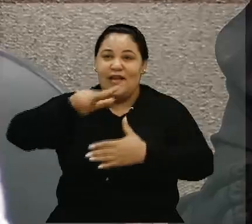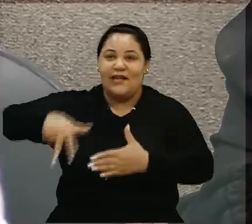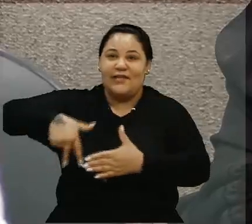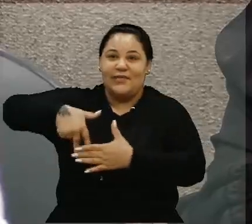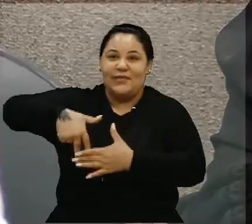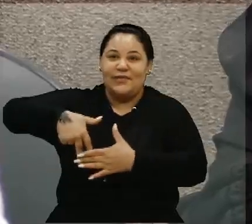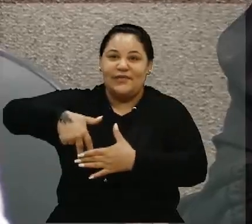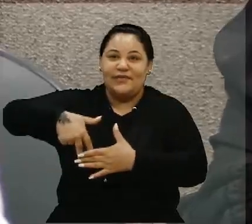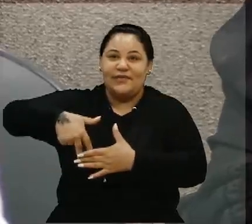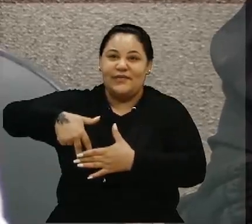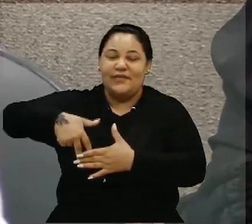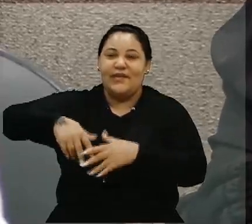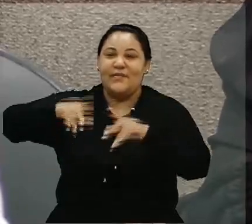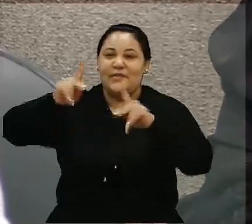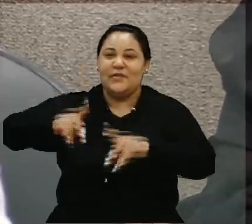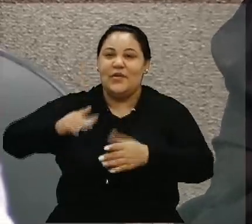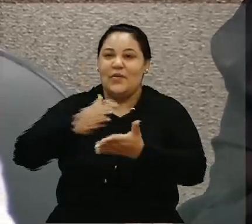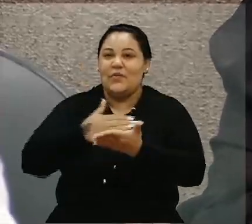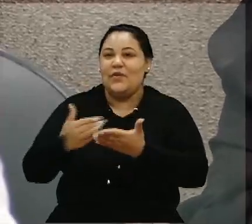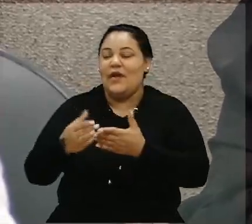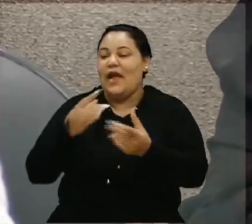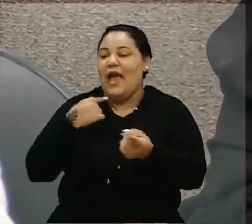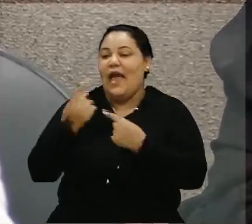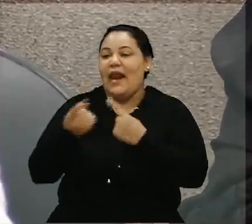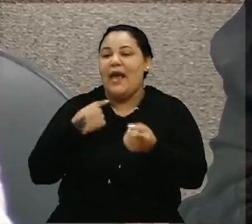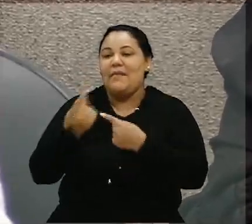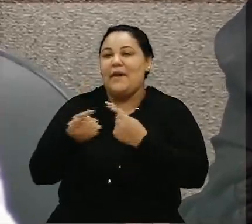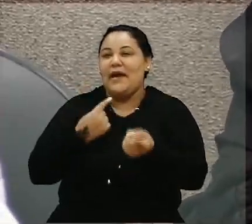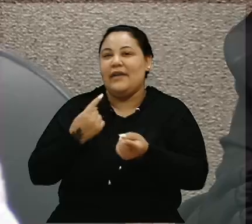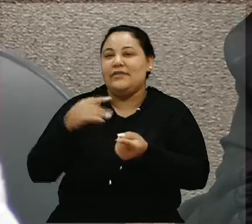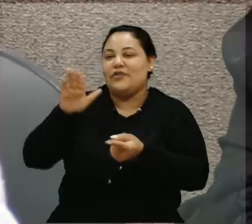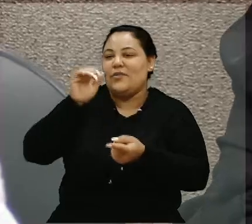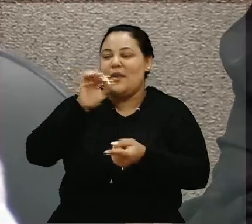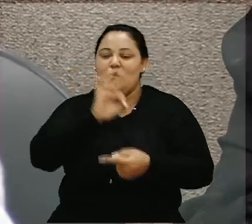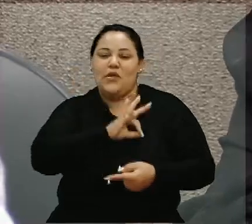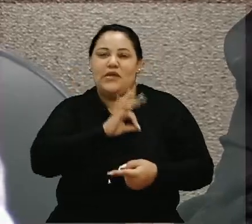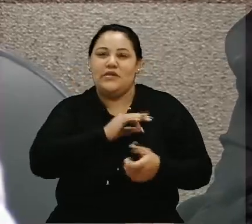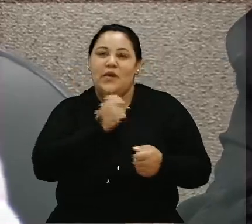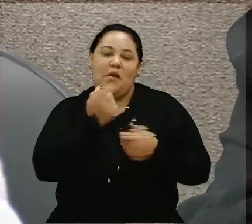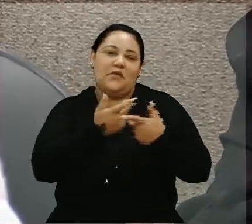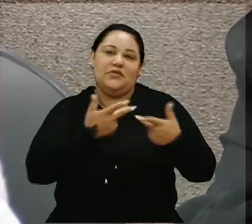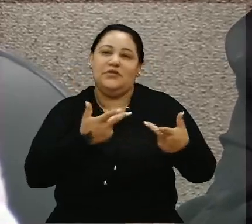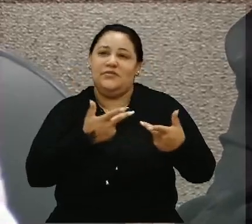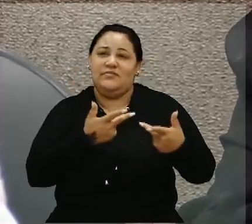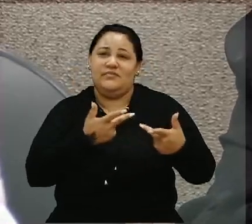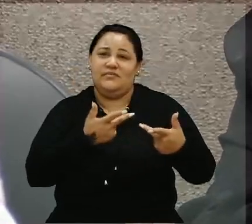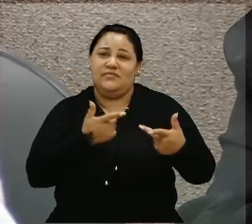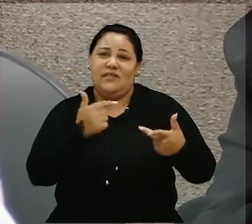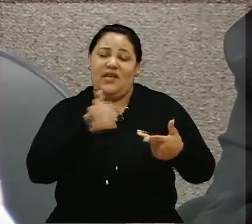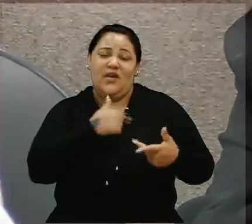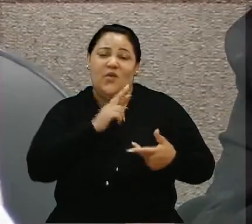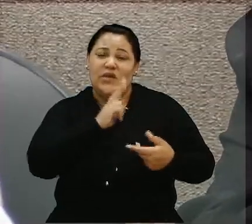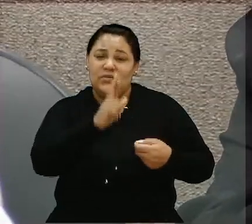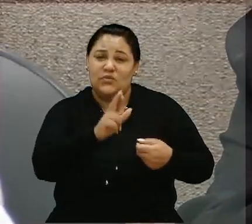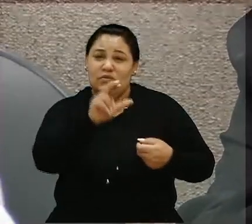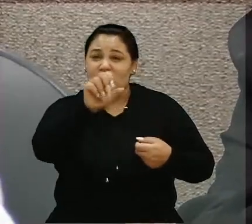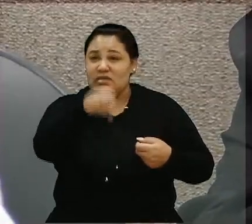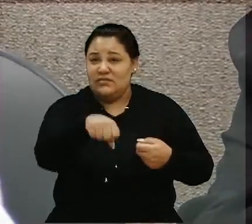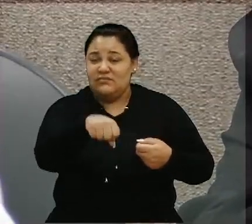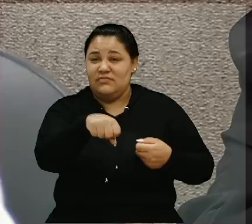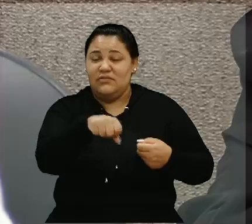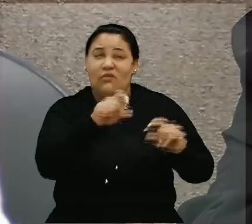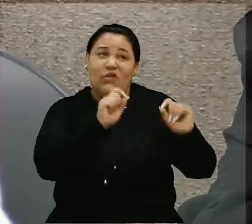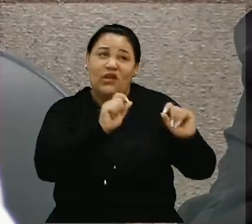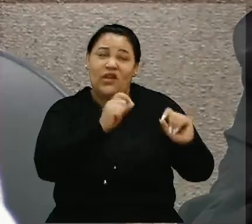pessoal começou como se eu tivesse reclamando de uma abordagem da polícia ou alguma coisa assim. A gente responde, né, o